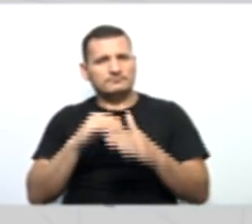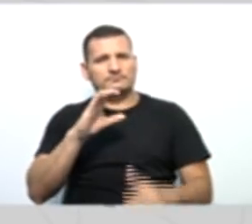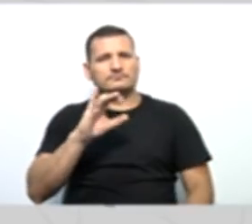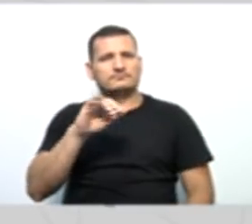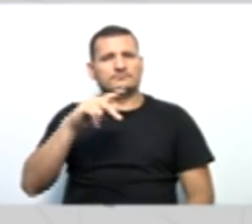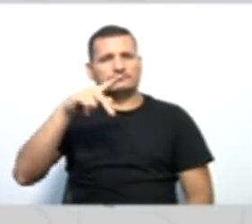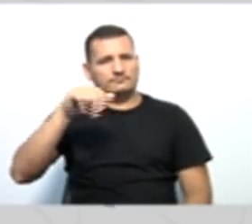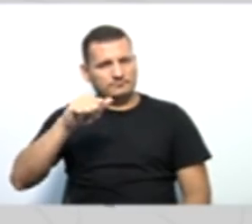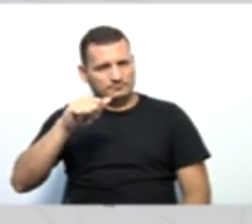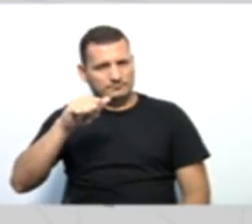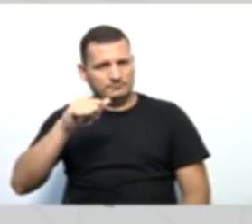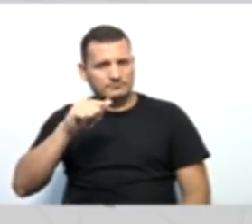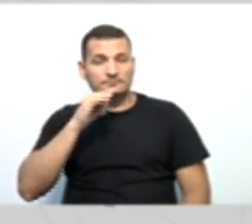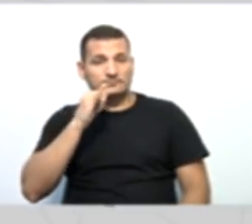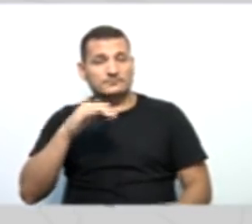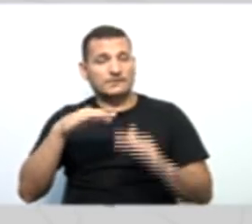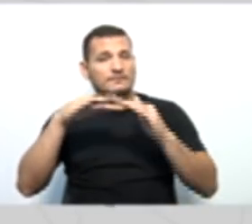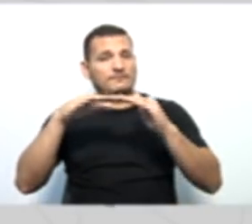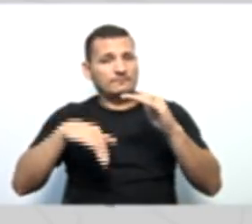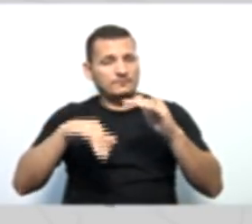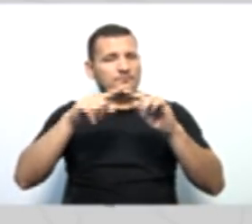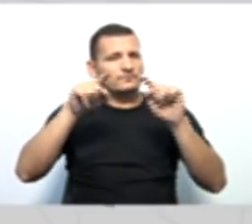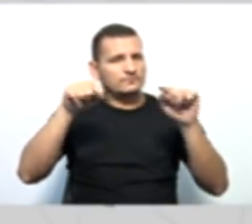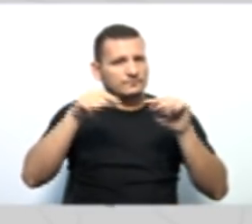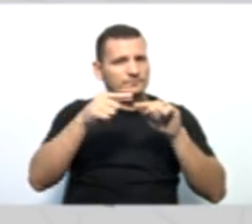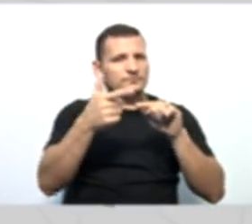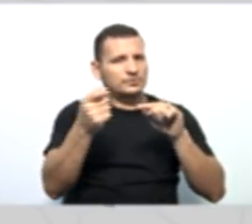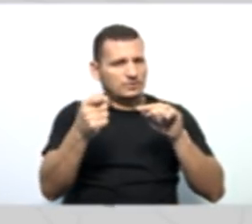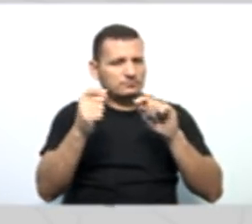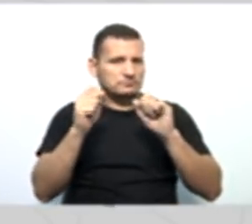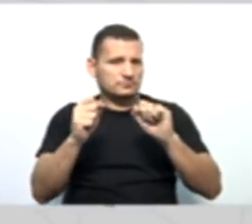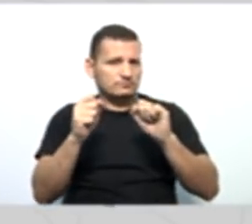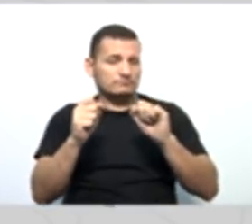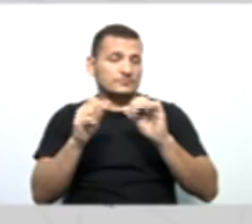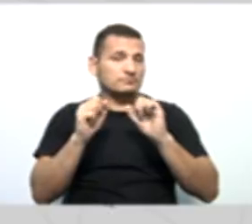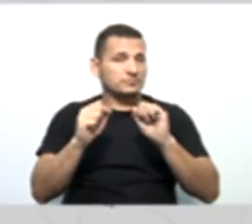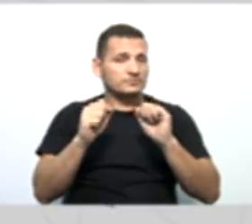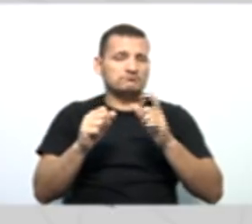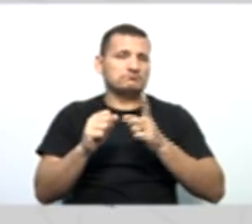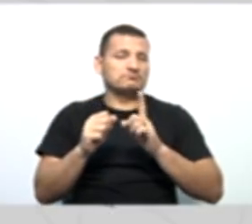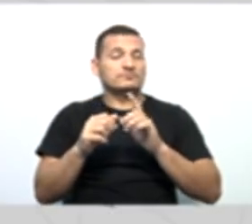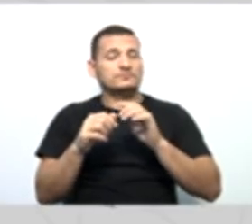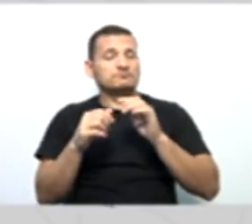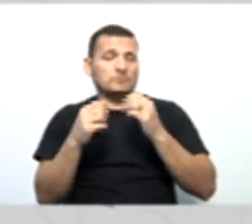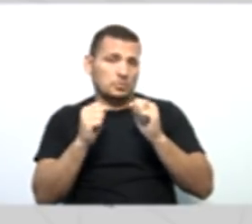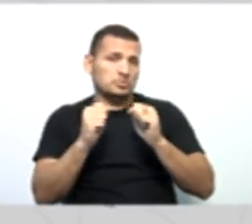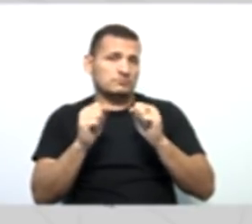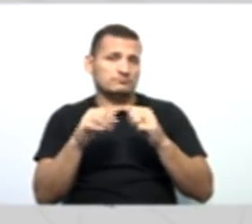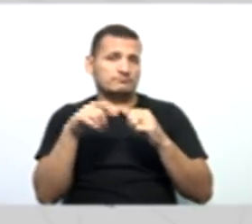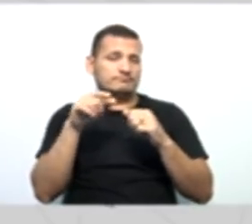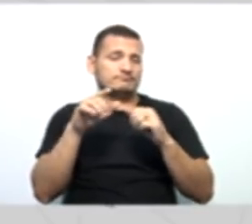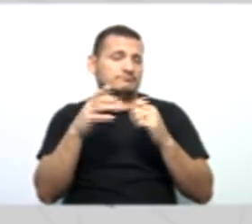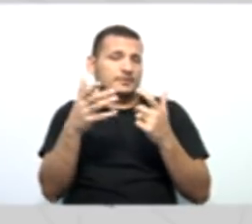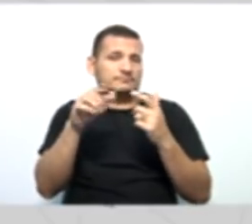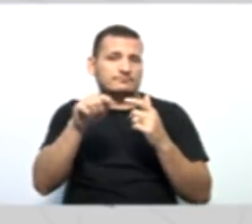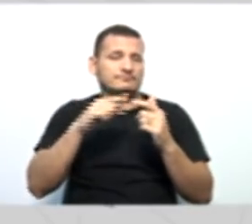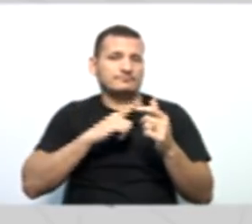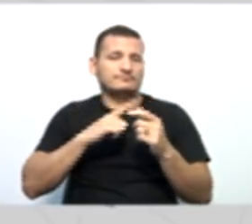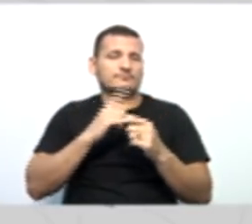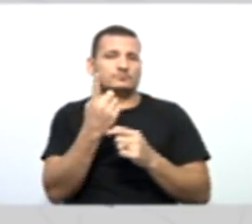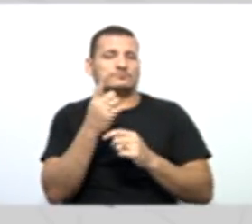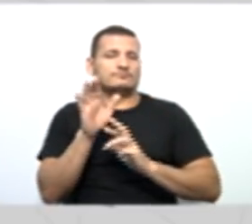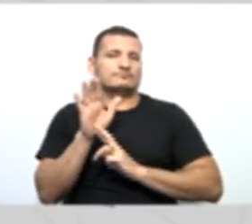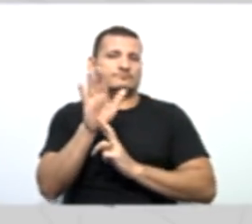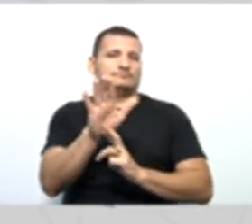20 funcionários? Pode, em parte, né? Você vai ter um representante lá. Você vai ter um cipeiro, que nós sabemos que